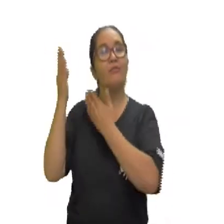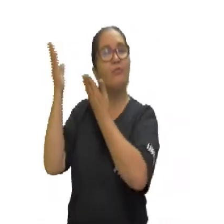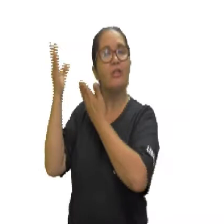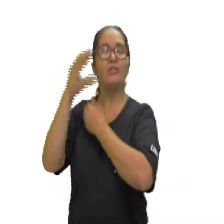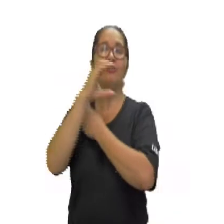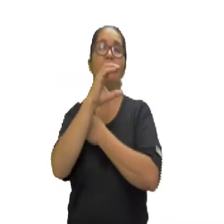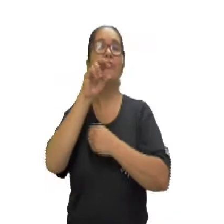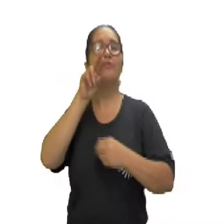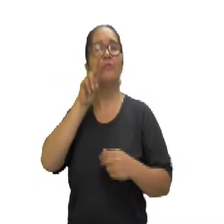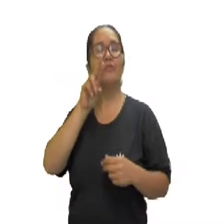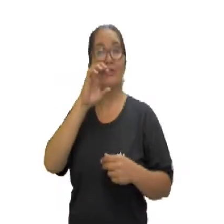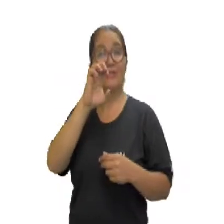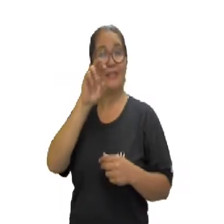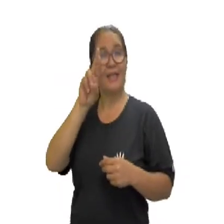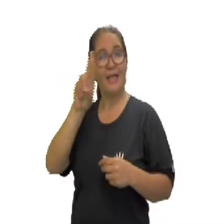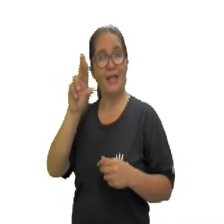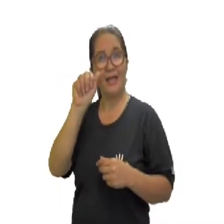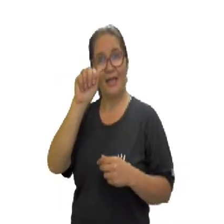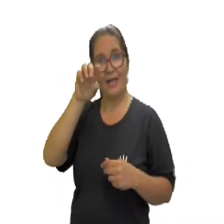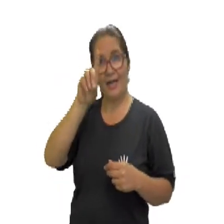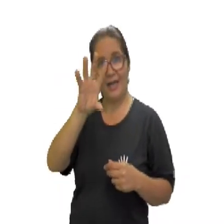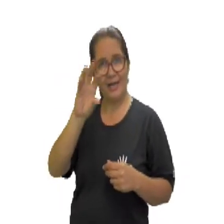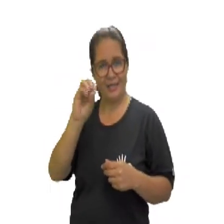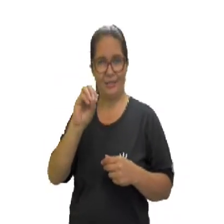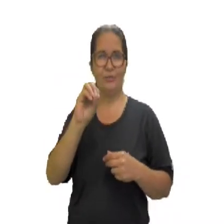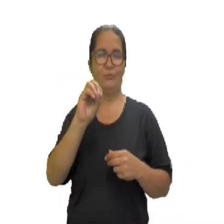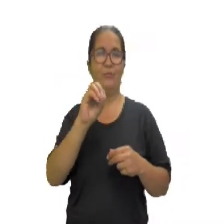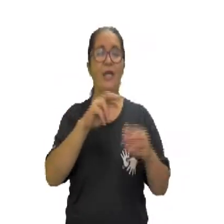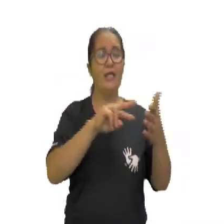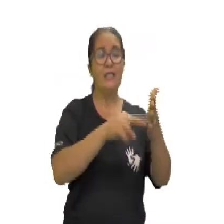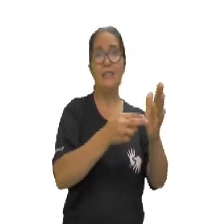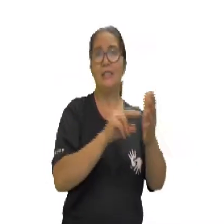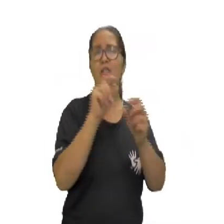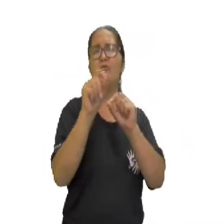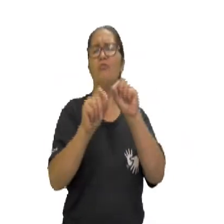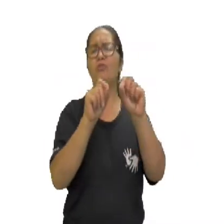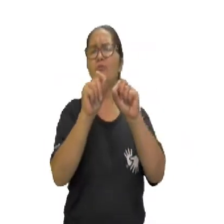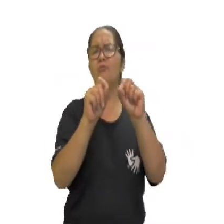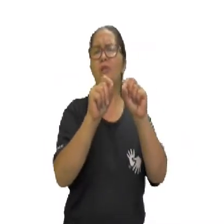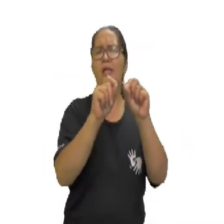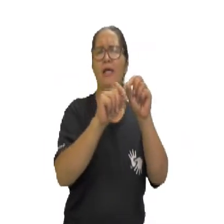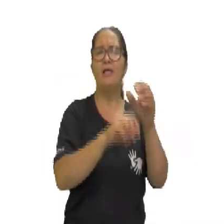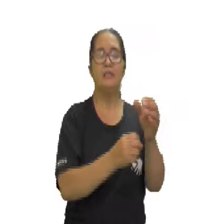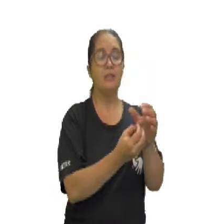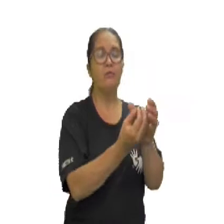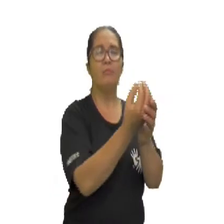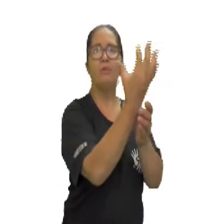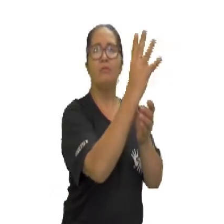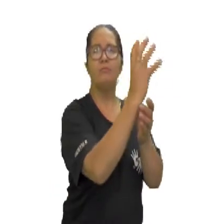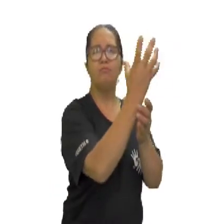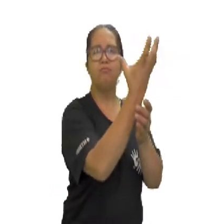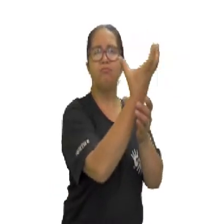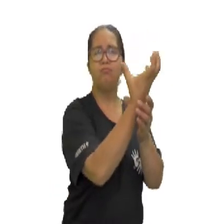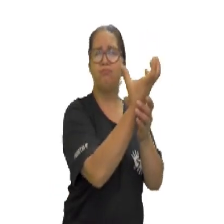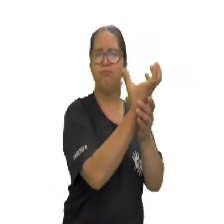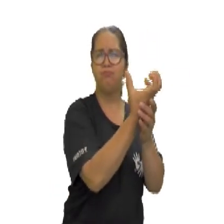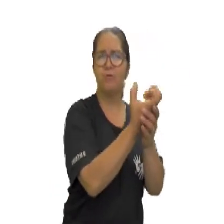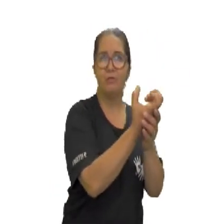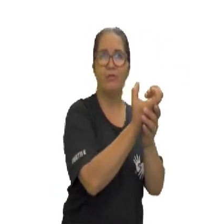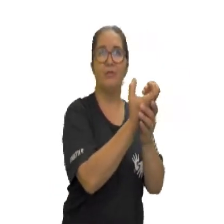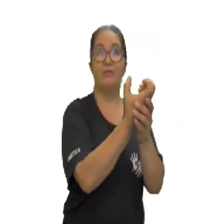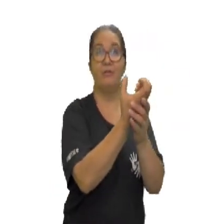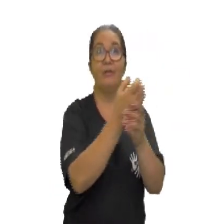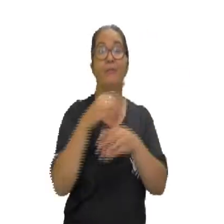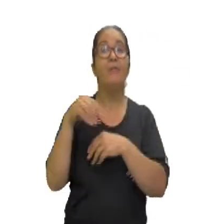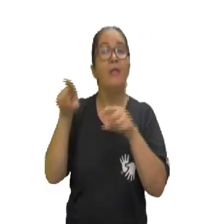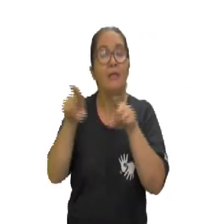característico. Ele também é conhecido como savana brasileira. Professora, por que é importante a gente saber esses outros nomes sobre os tipos